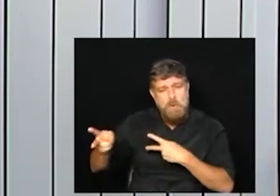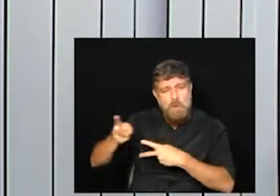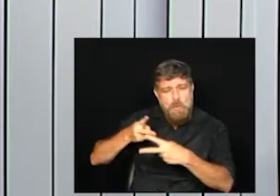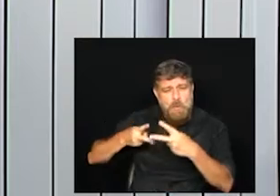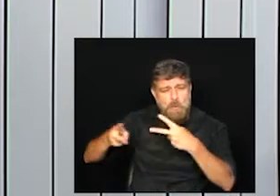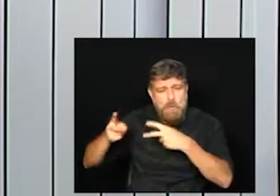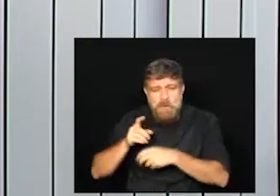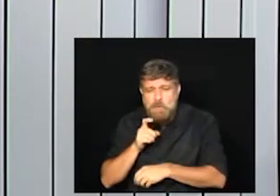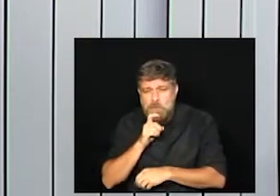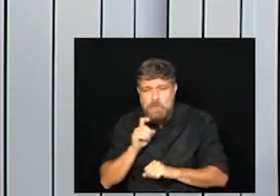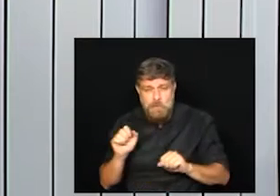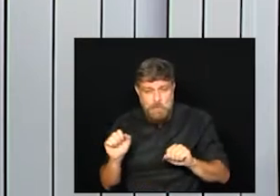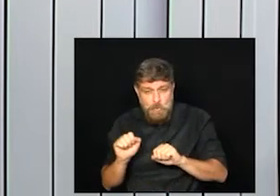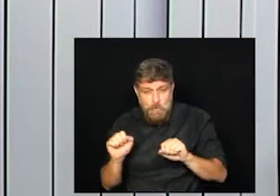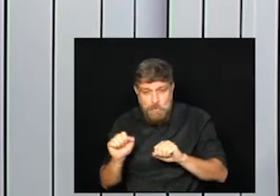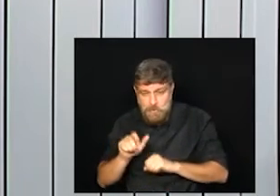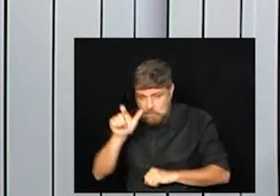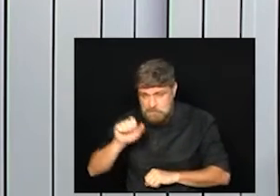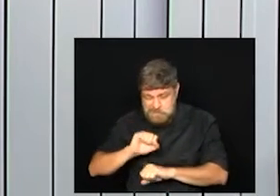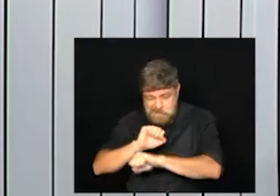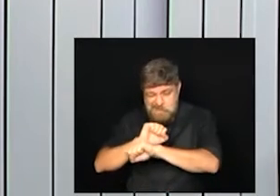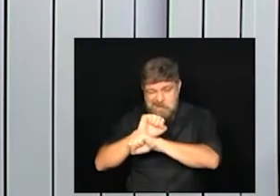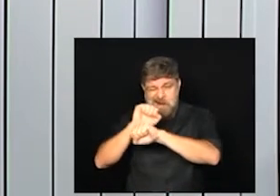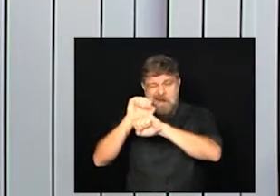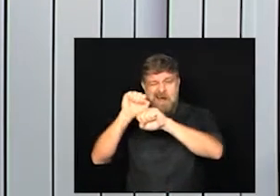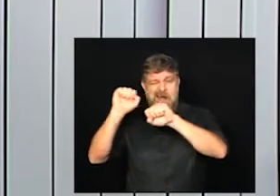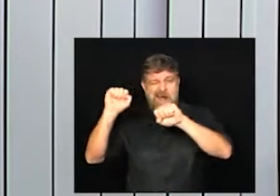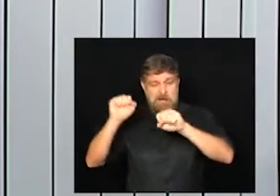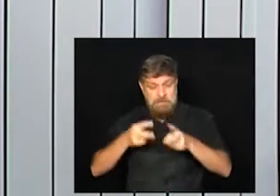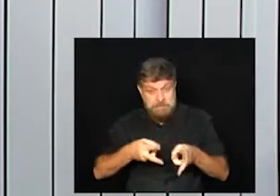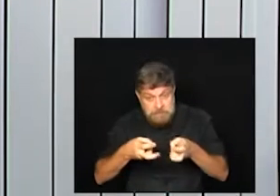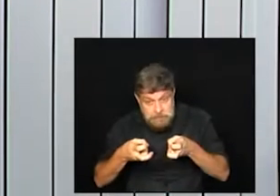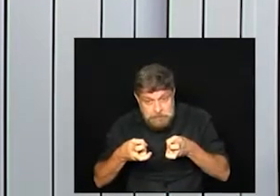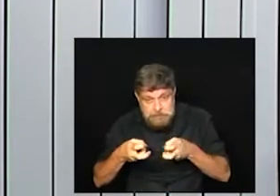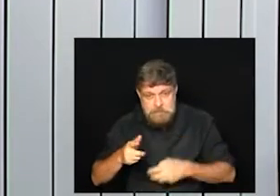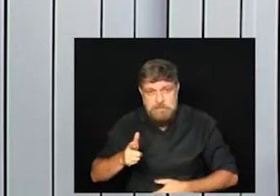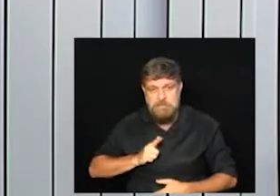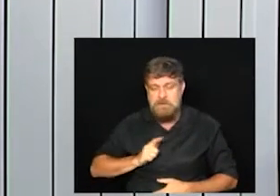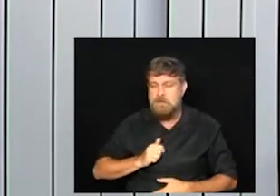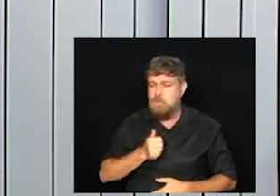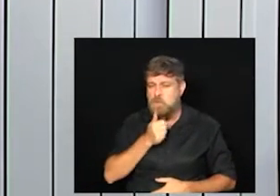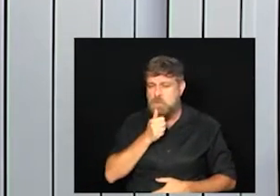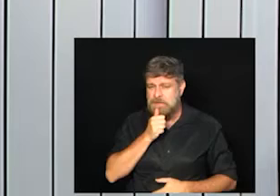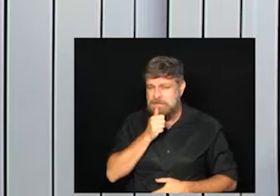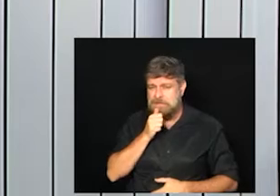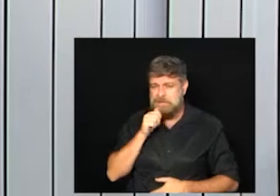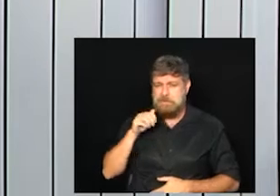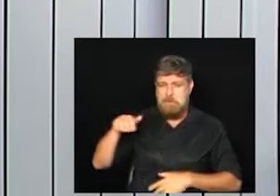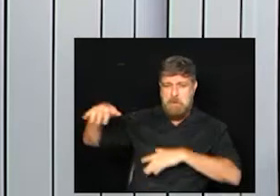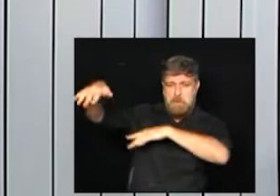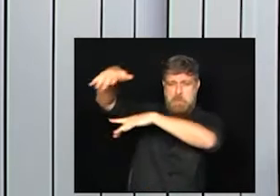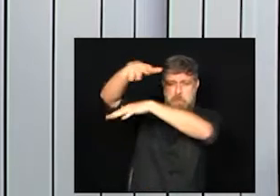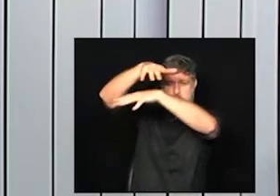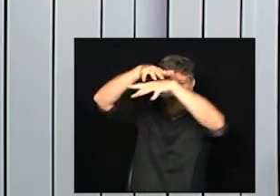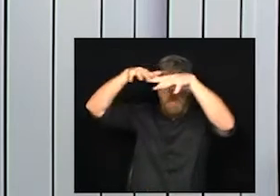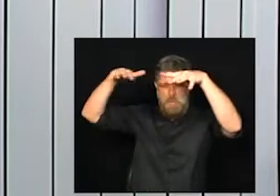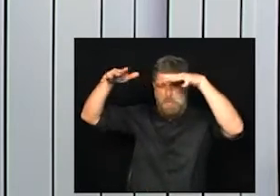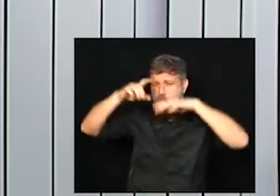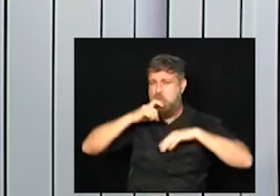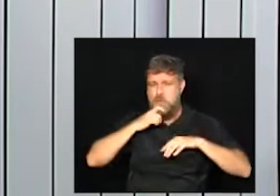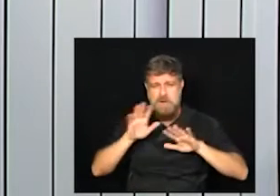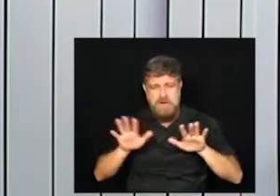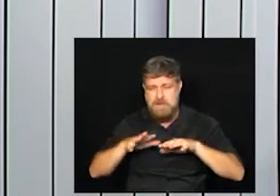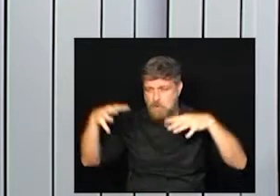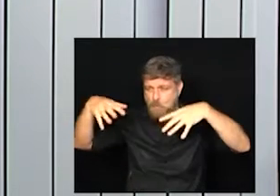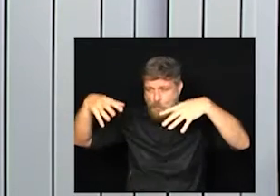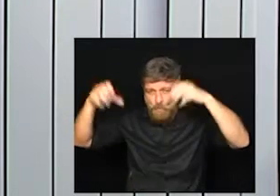mais gelado, você que acordou cedo já percebeu, mas não está trazendo frente fria nem chuva, então o